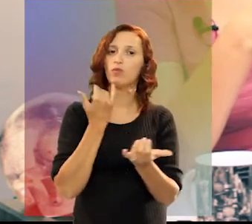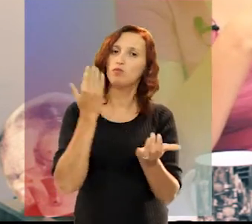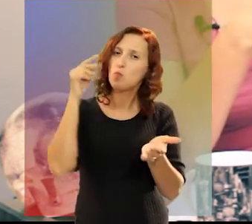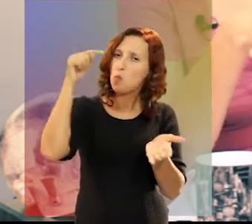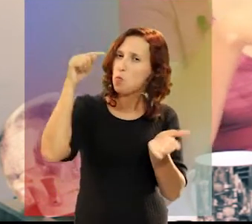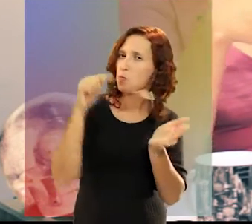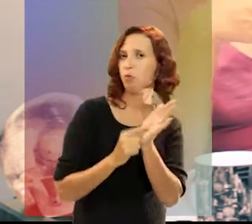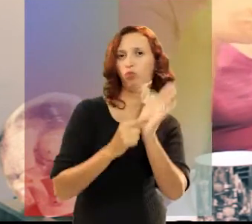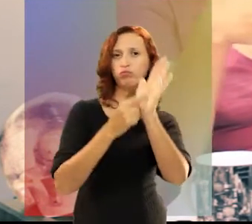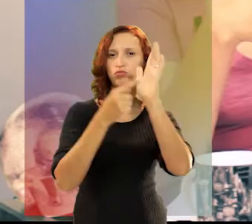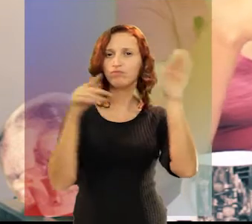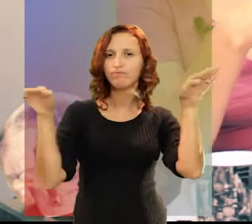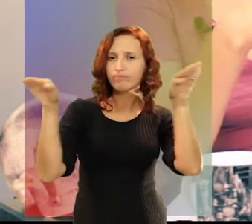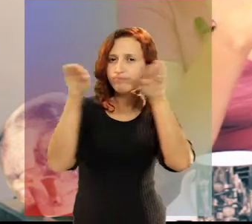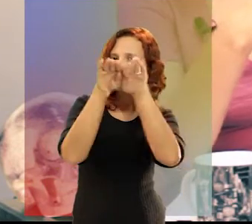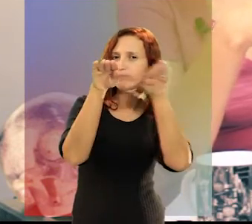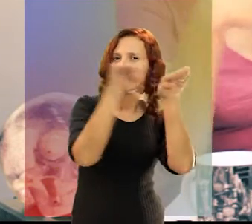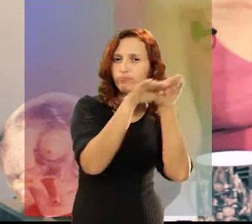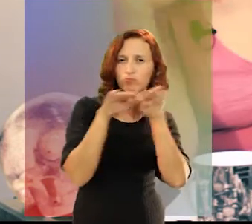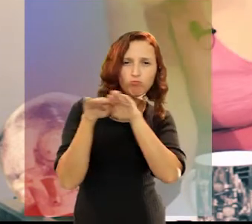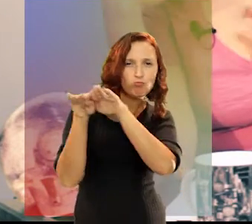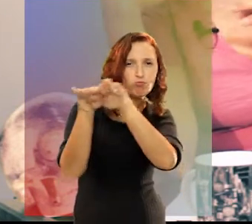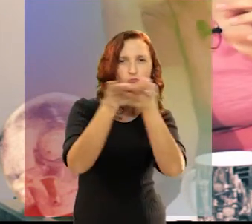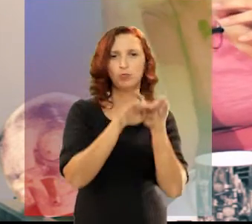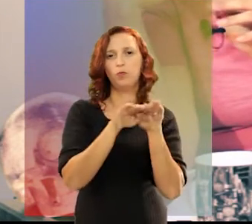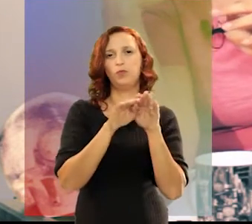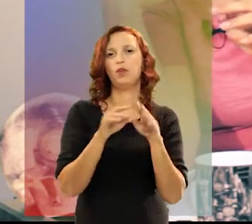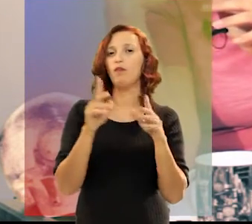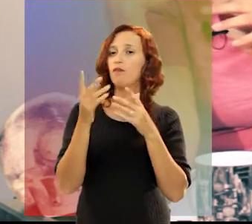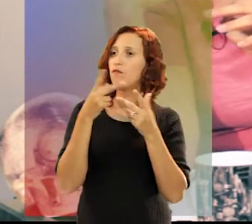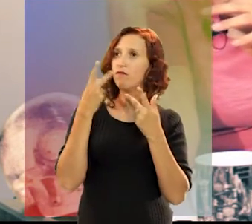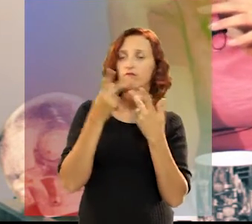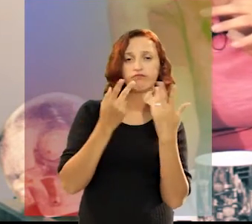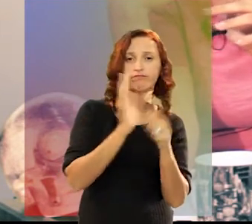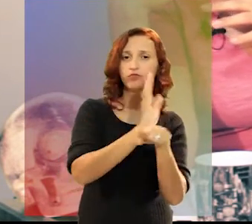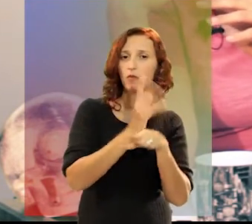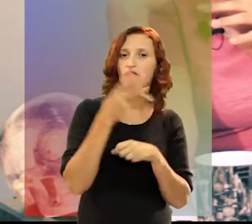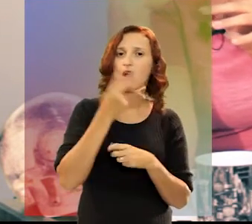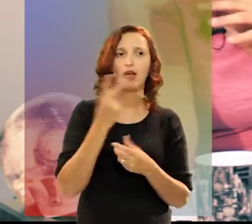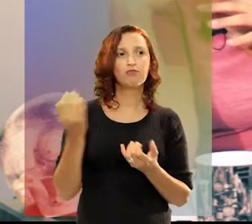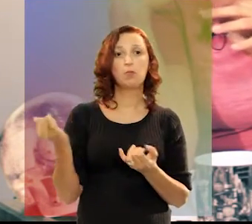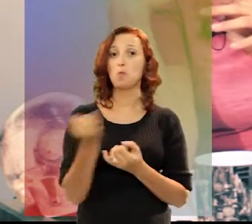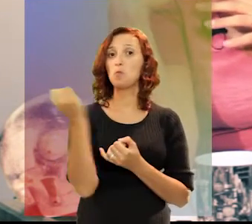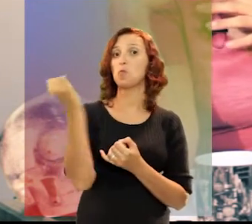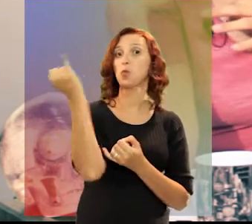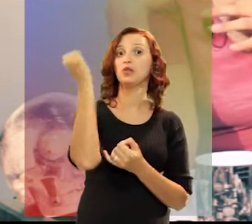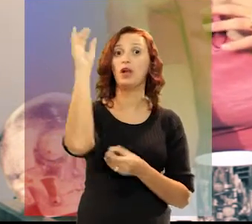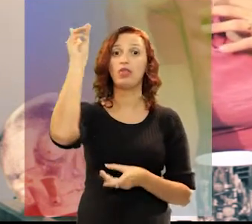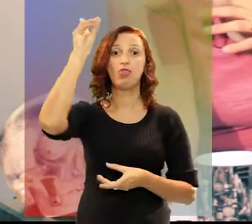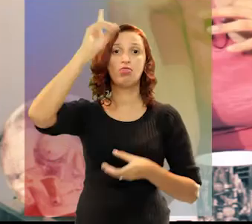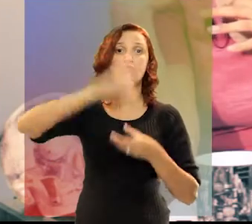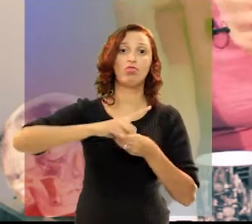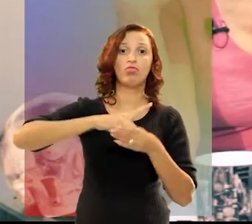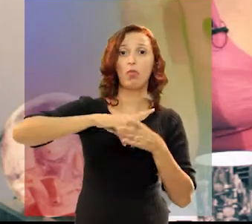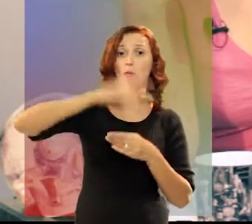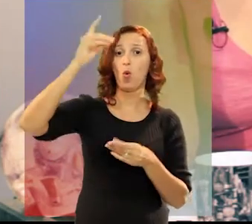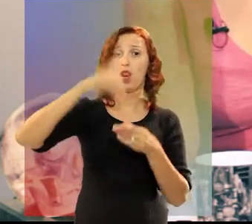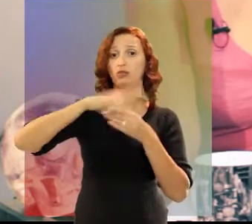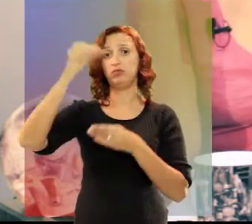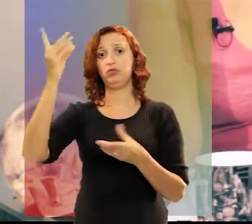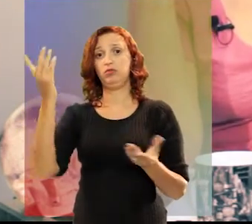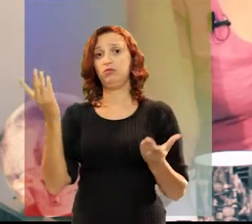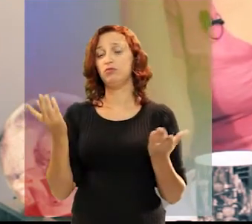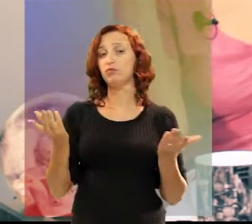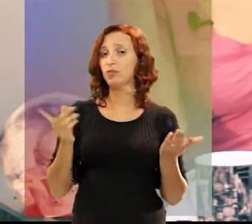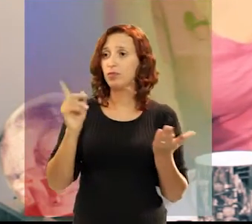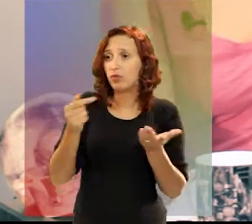momento, né? E aí esses 3 filmes acabam falando muito sobre a importância da democracia, né? Sim. Que é uma coisa que a gente